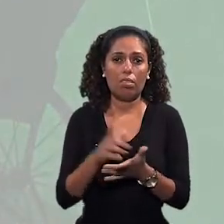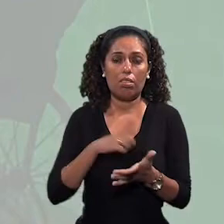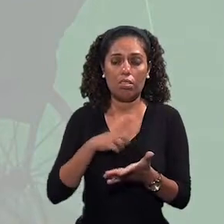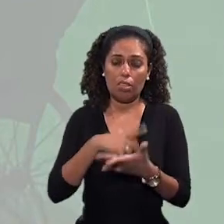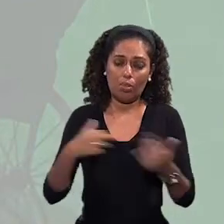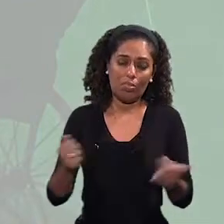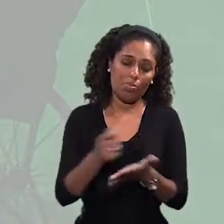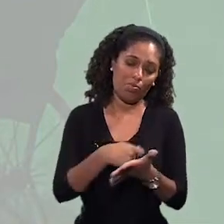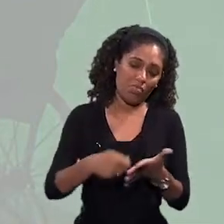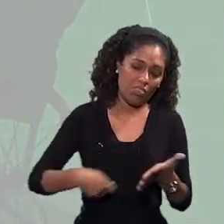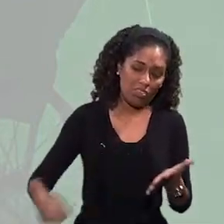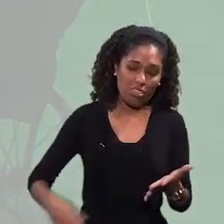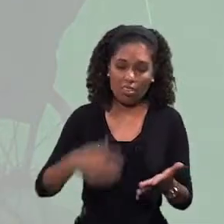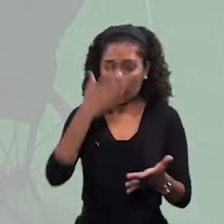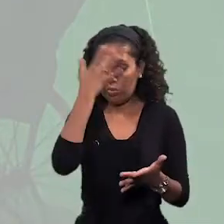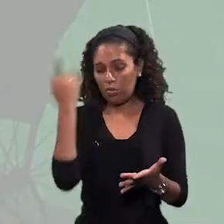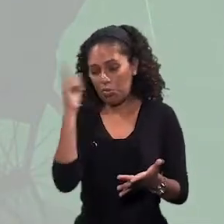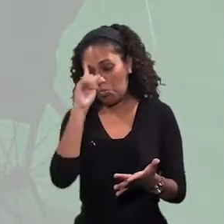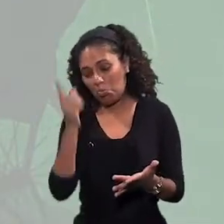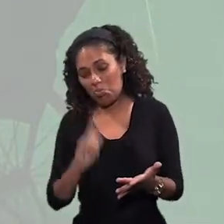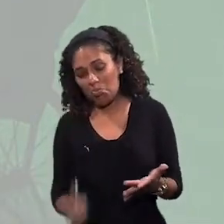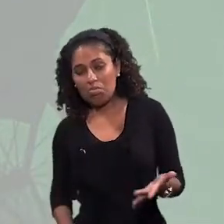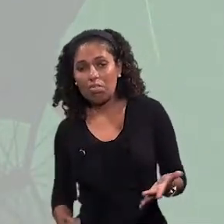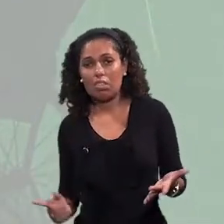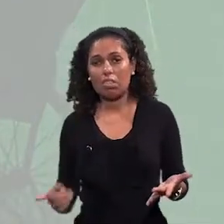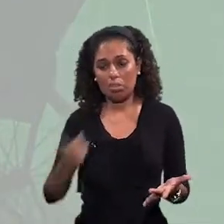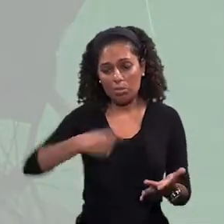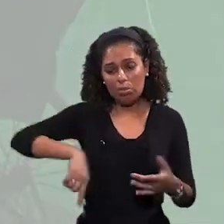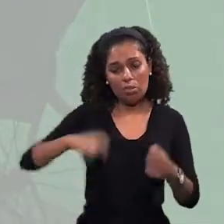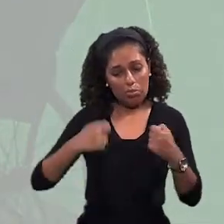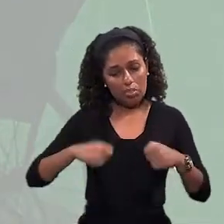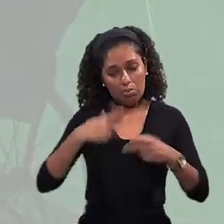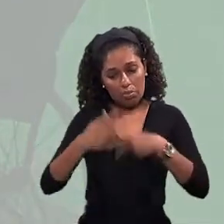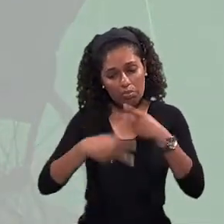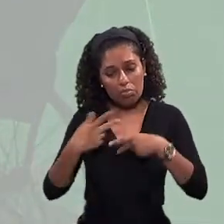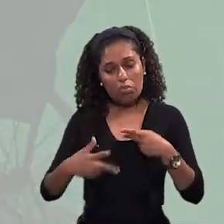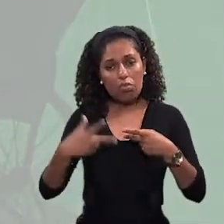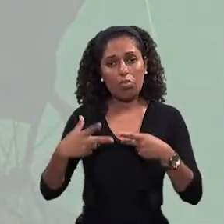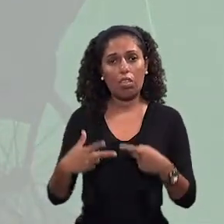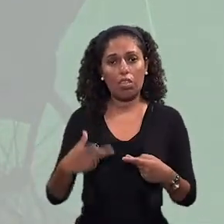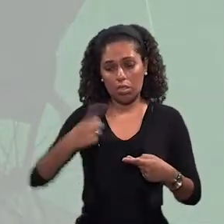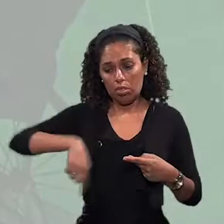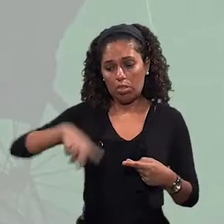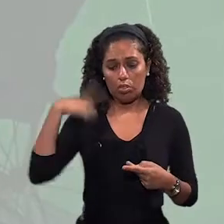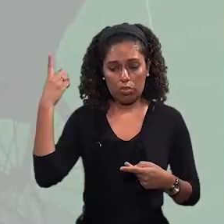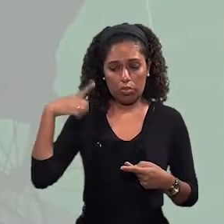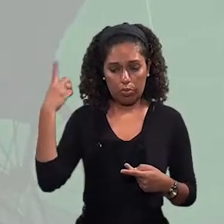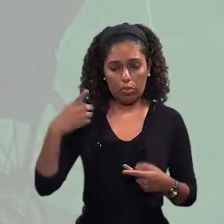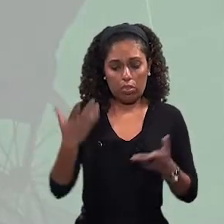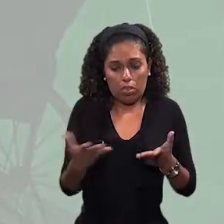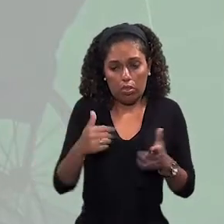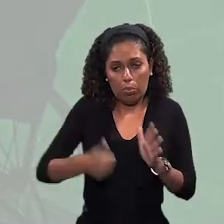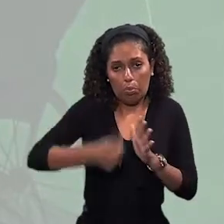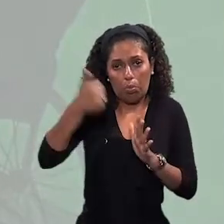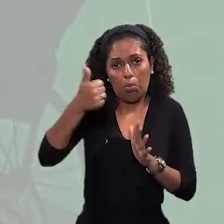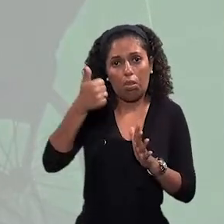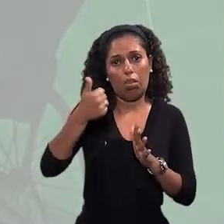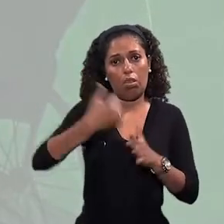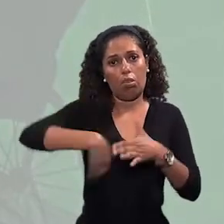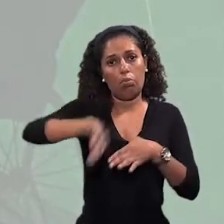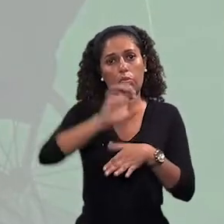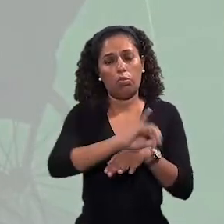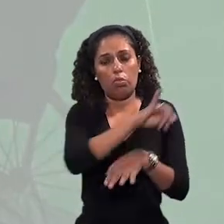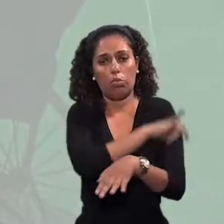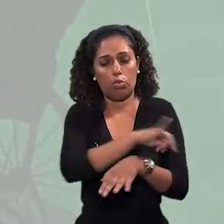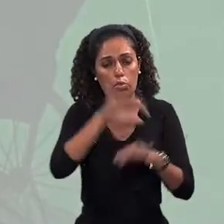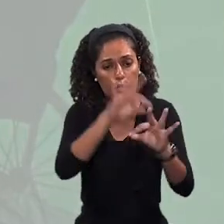muita coisa prescreve, as pessoas não sabem. Então a gente tem que fazer esse registro aqui como parlamentares. A gente quer o melhor para o nosso Estado e